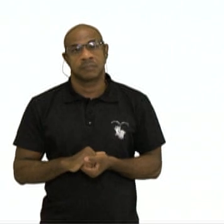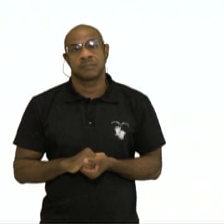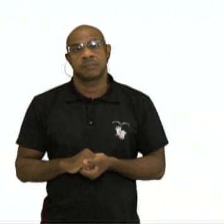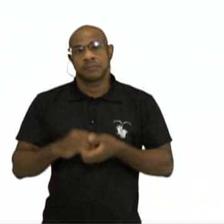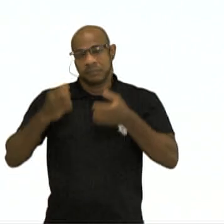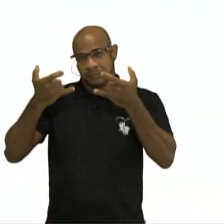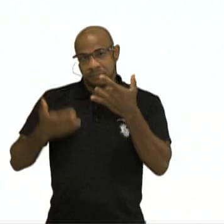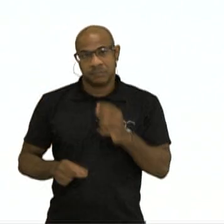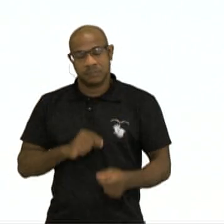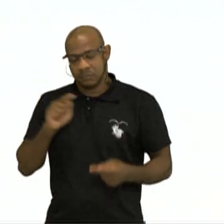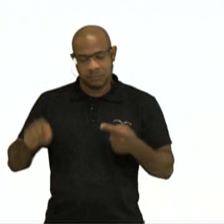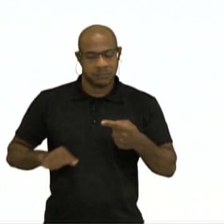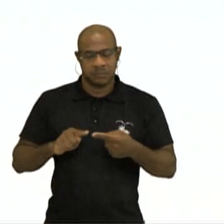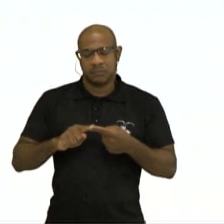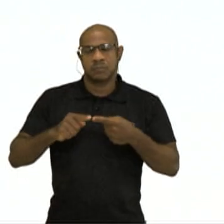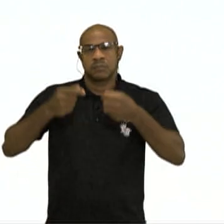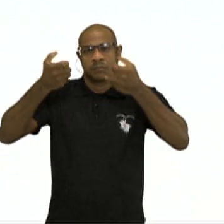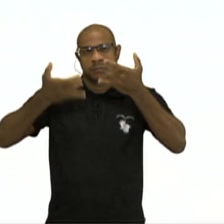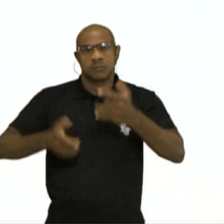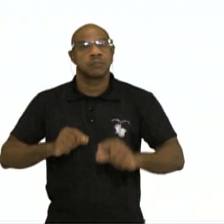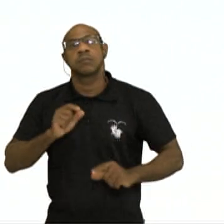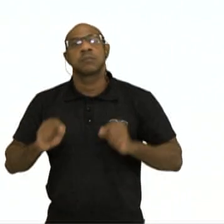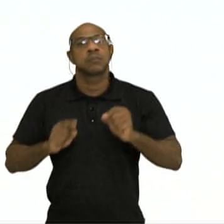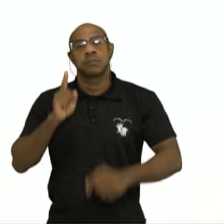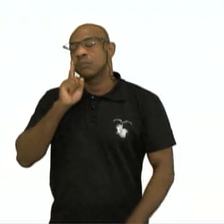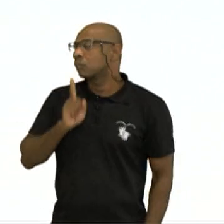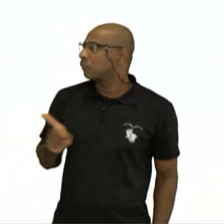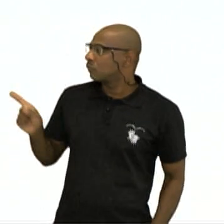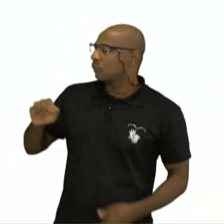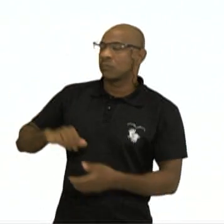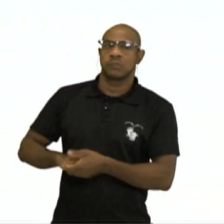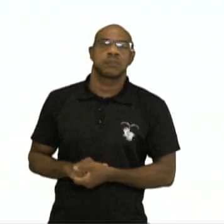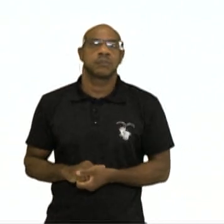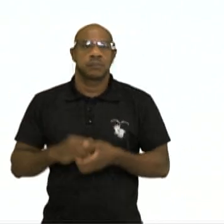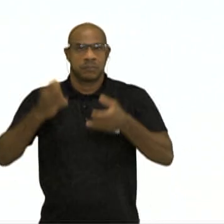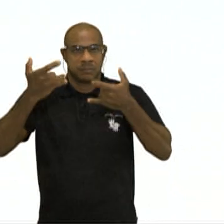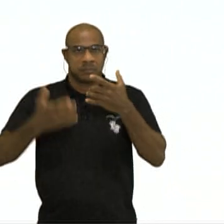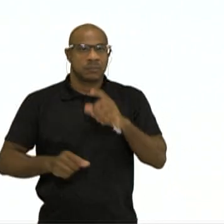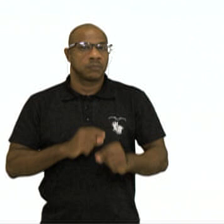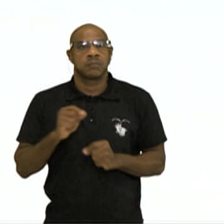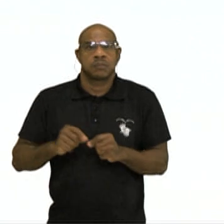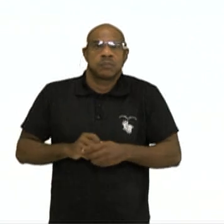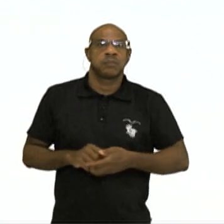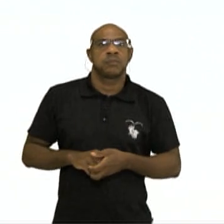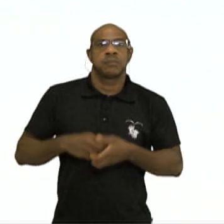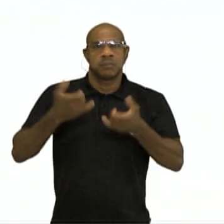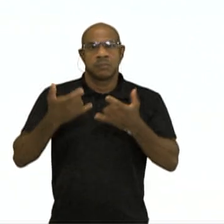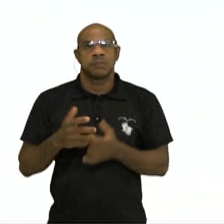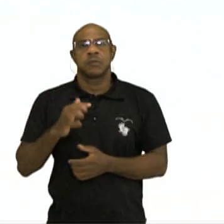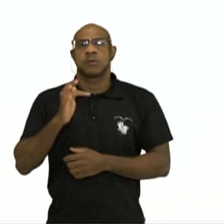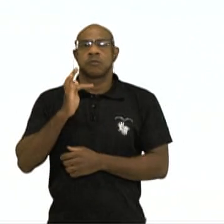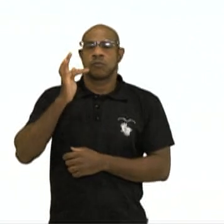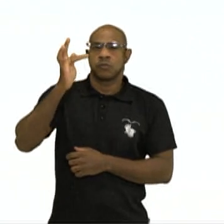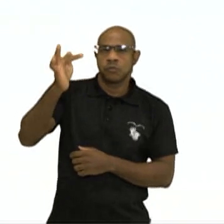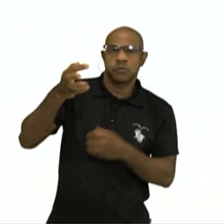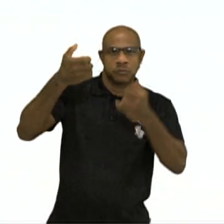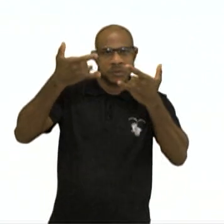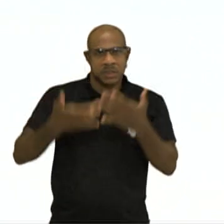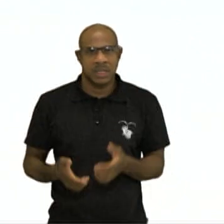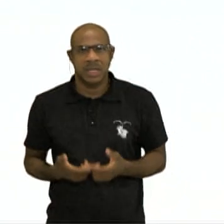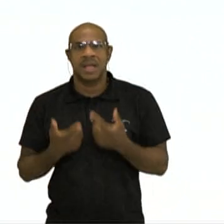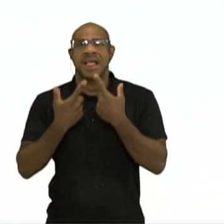e repertórios linguísticos apropriados para falar do futuro, para planos, previsões, possibilidades